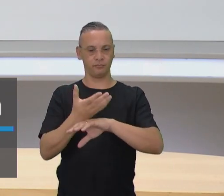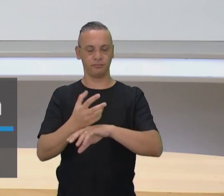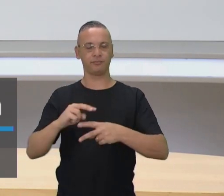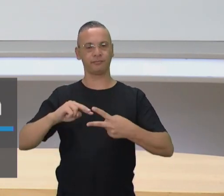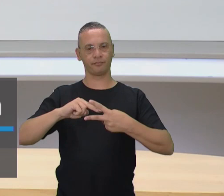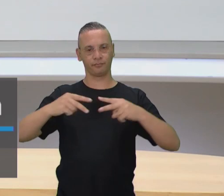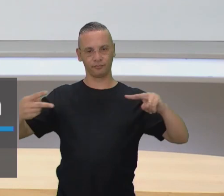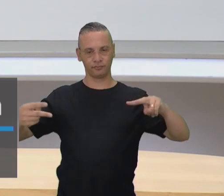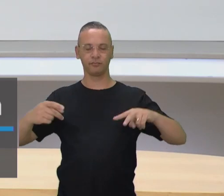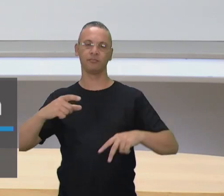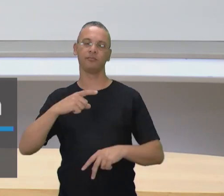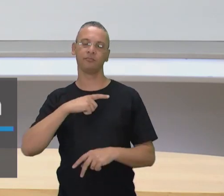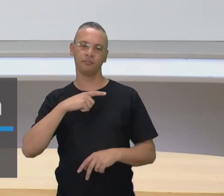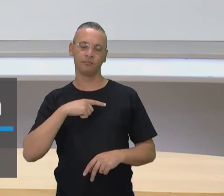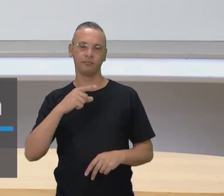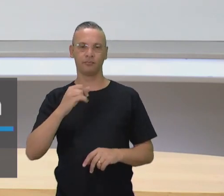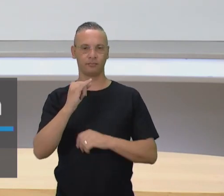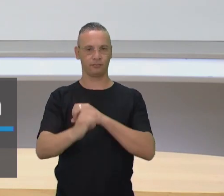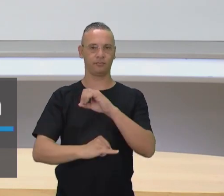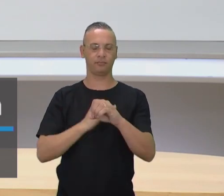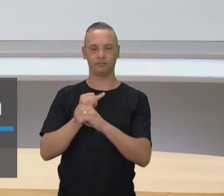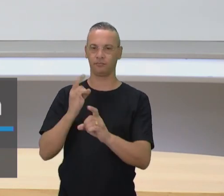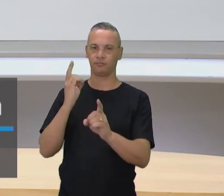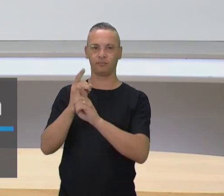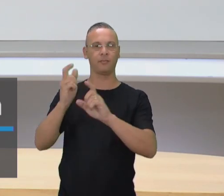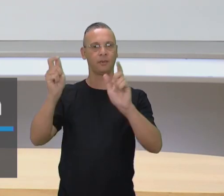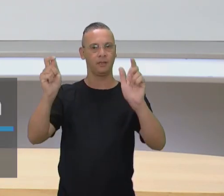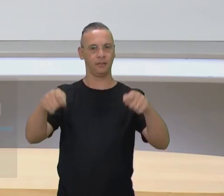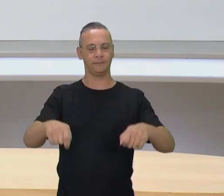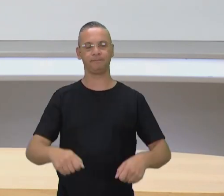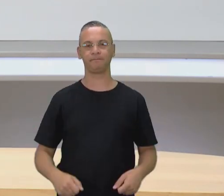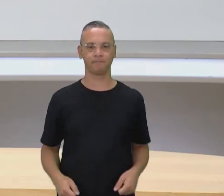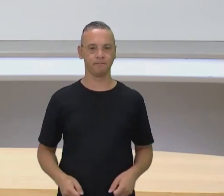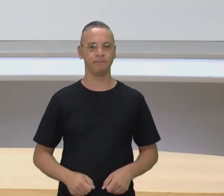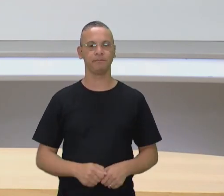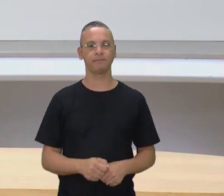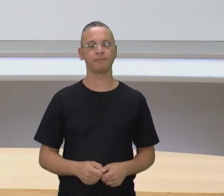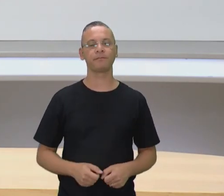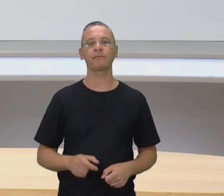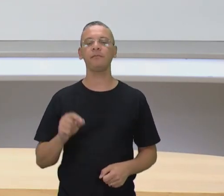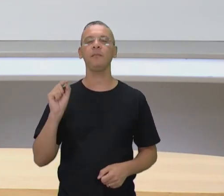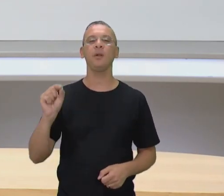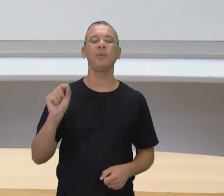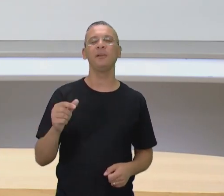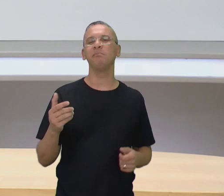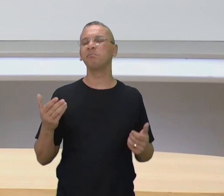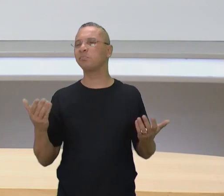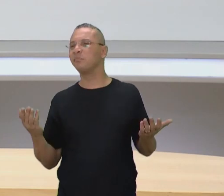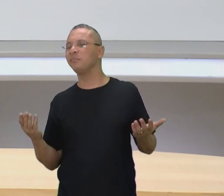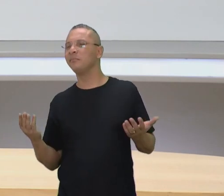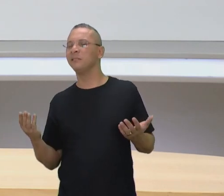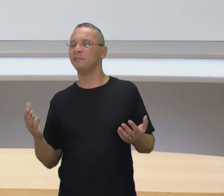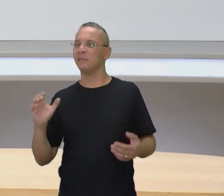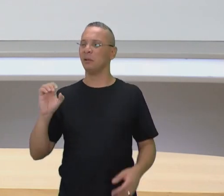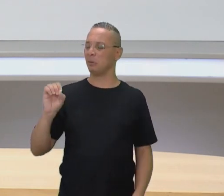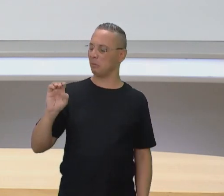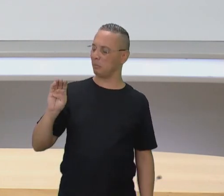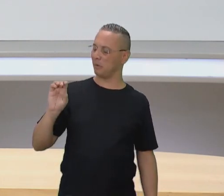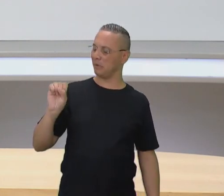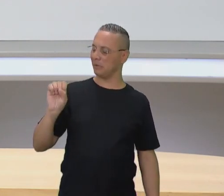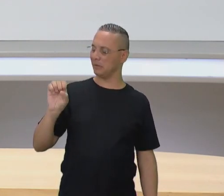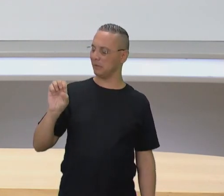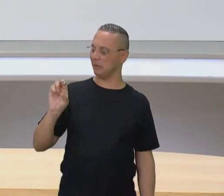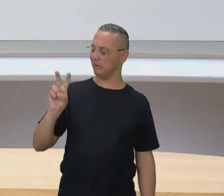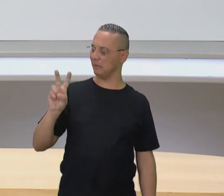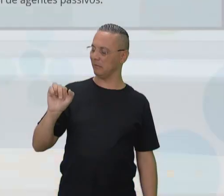vocês e que vocês encontrarem na internet também, ok? Muito bem, vamos lá, o que é isso, esse negócio de observatório? Mas o que